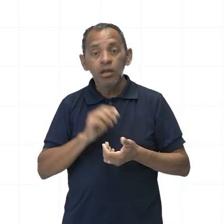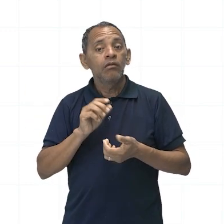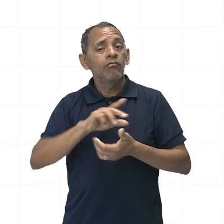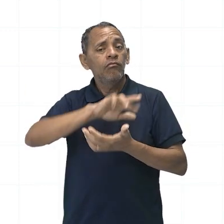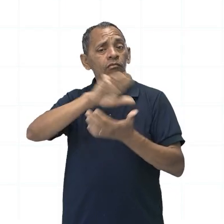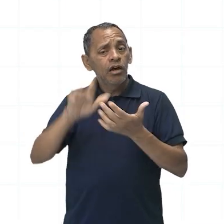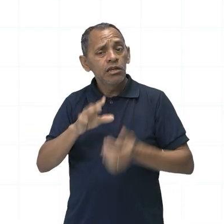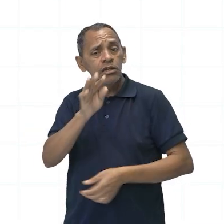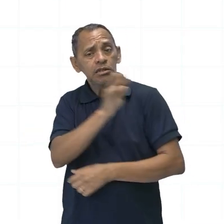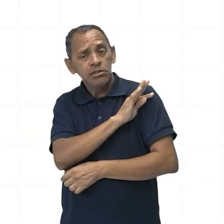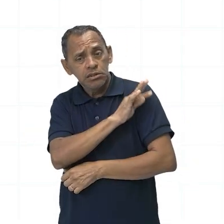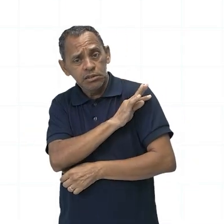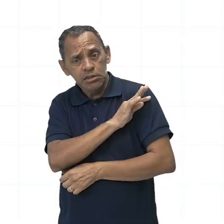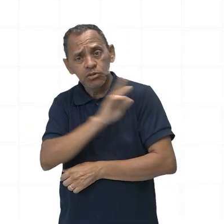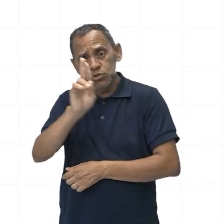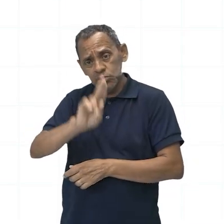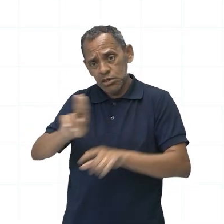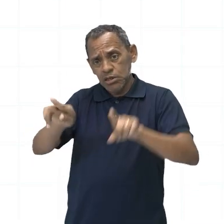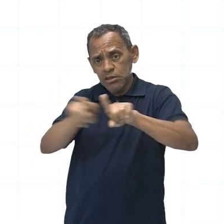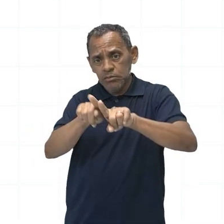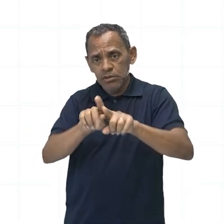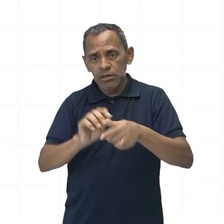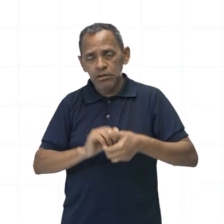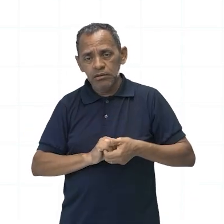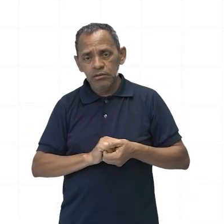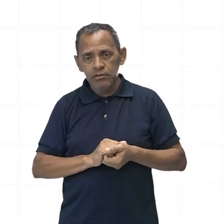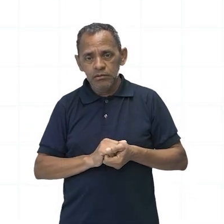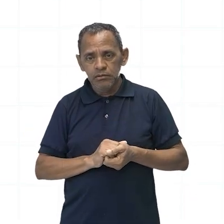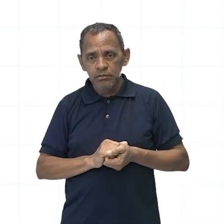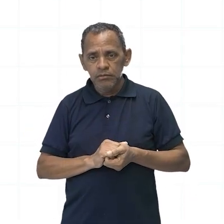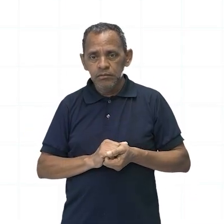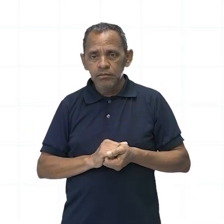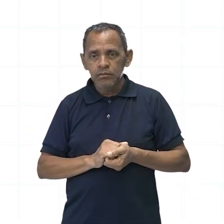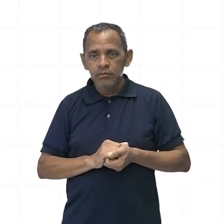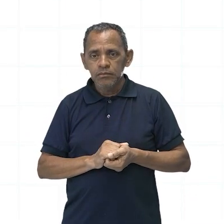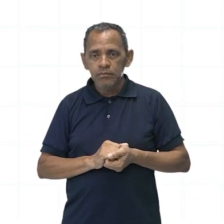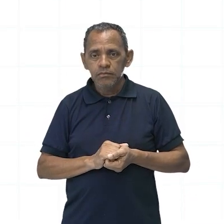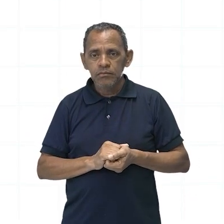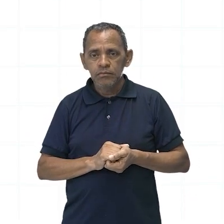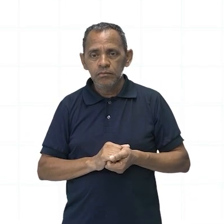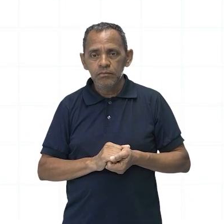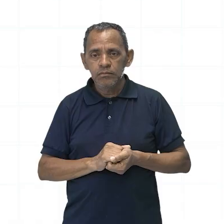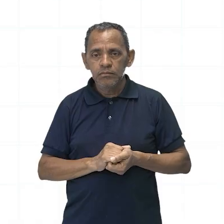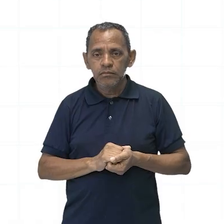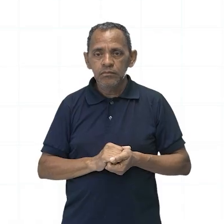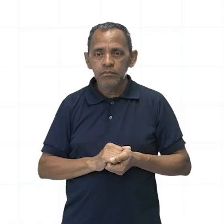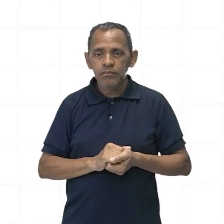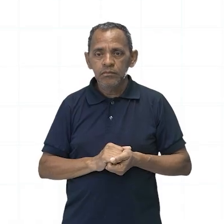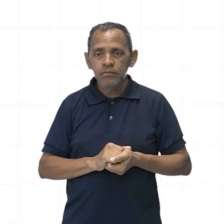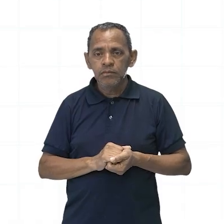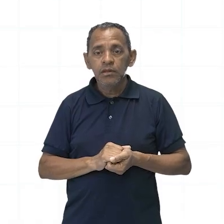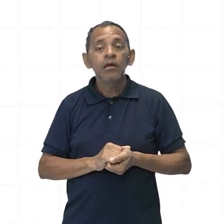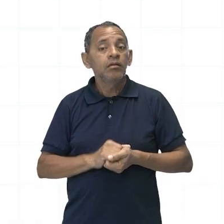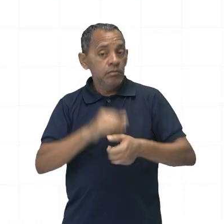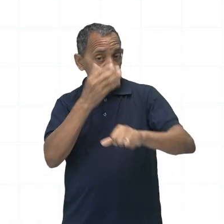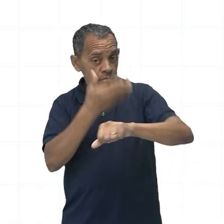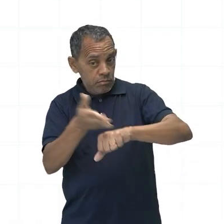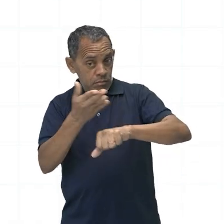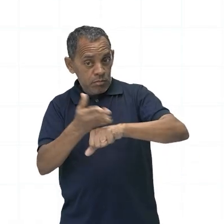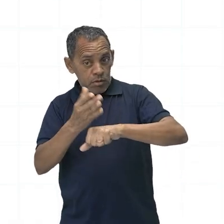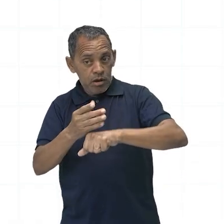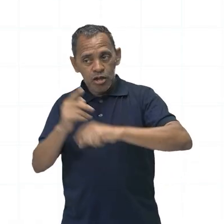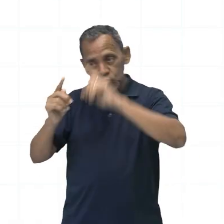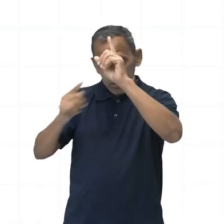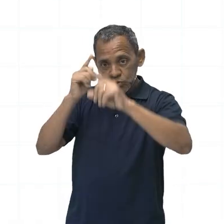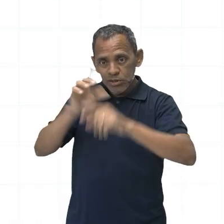intuição e com o momento presente. Diversas técnicas são realizadas no treinamento de